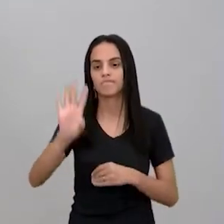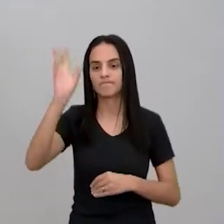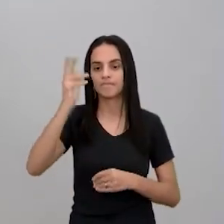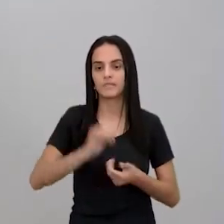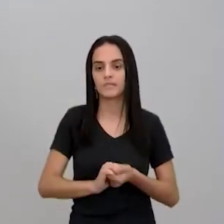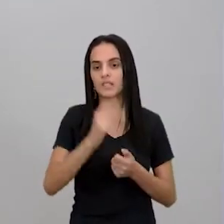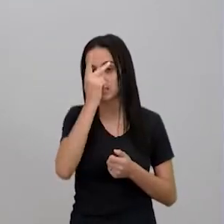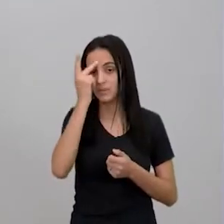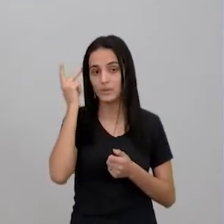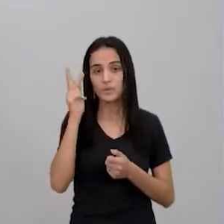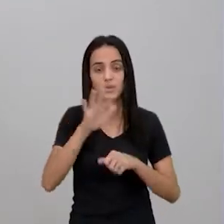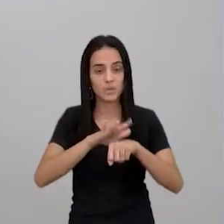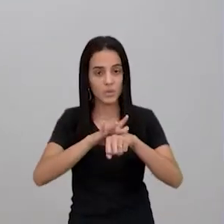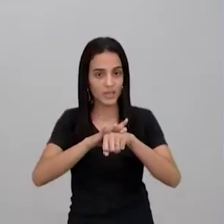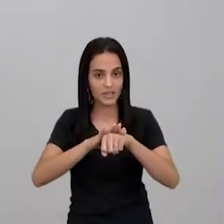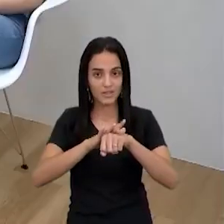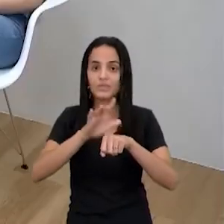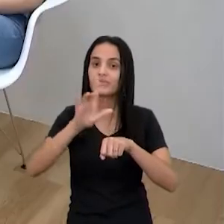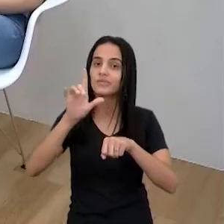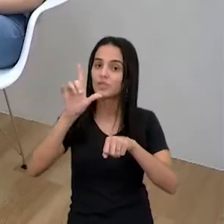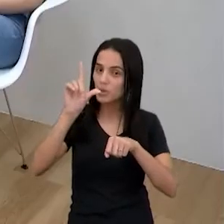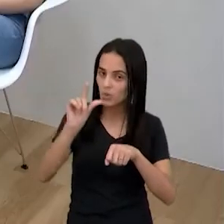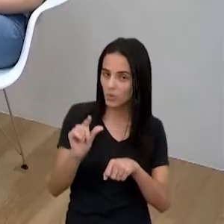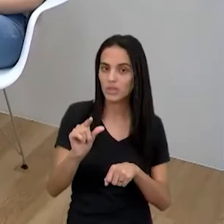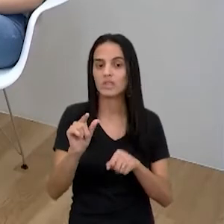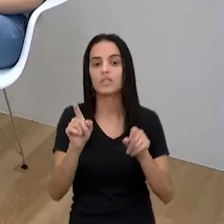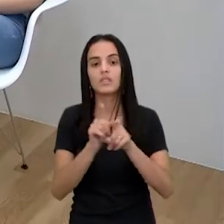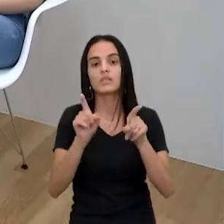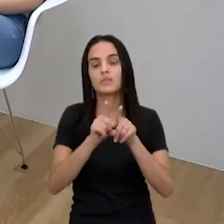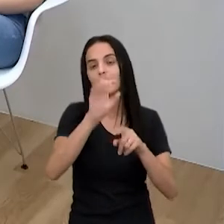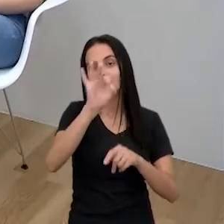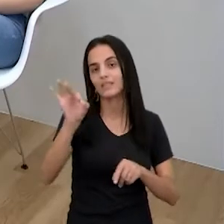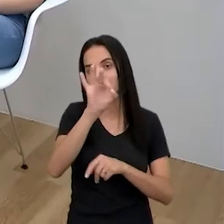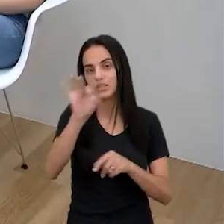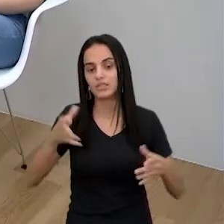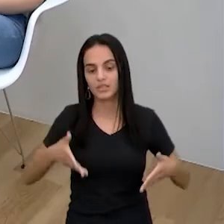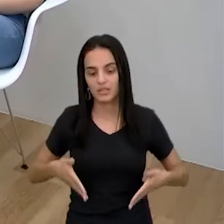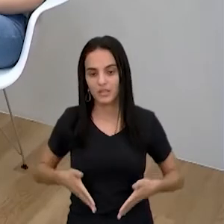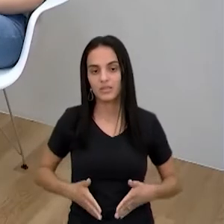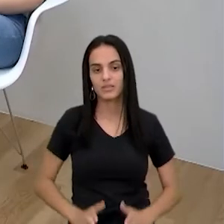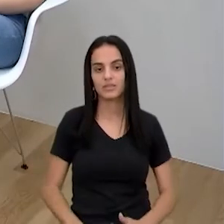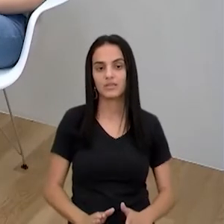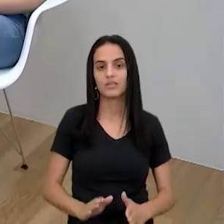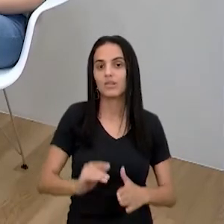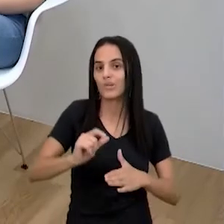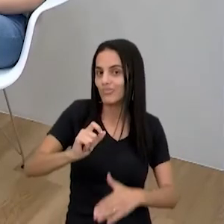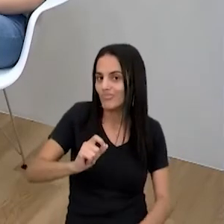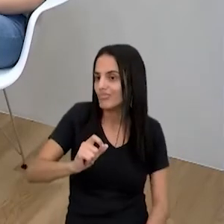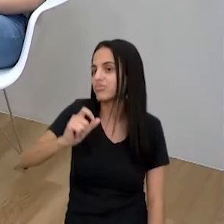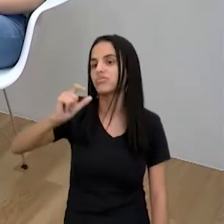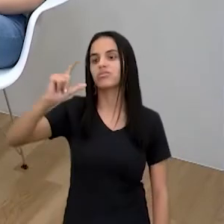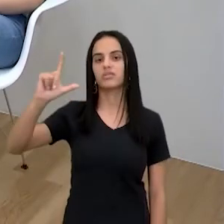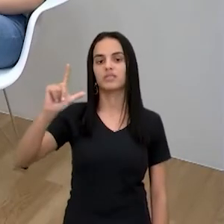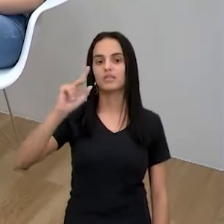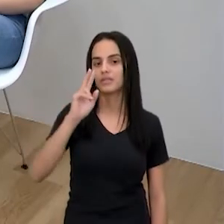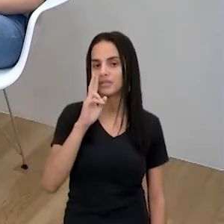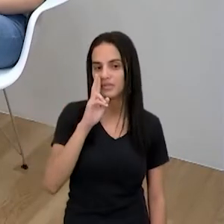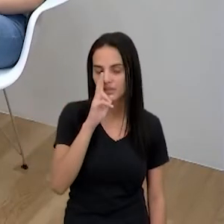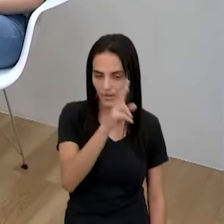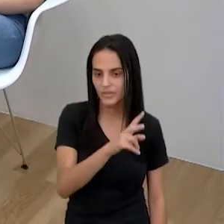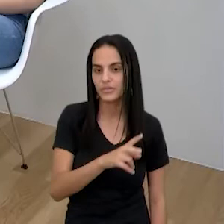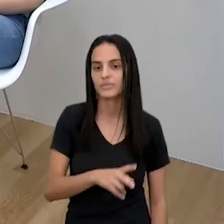primeira, evidentemente, é quando o homem começa a desenvolver artefatos que vai auxiliá-lo principalmente